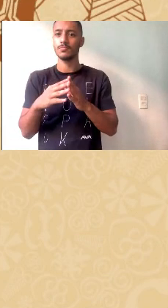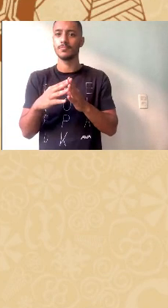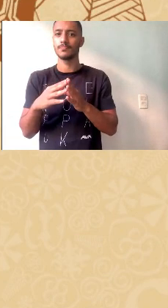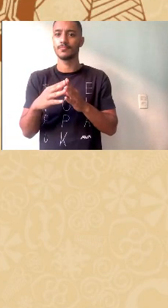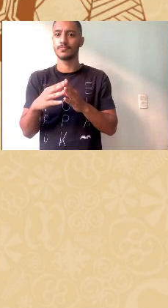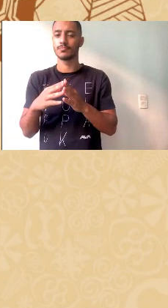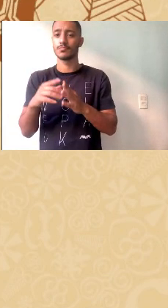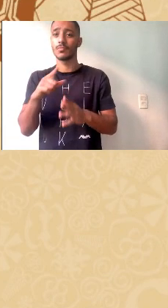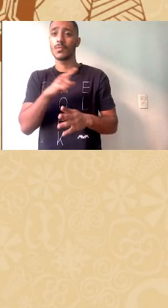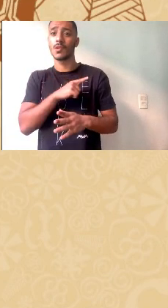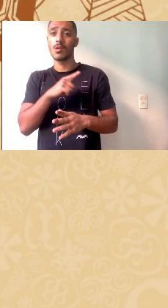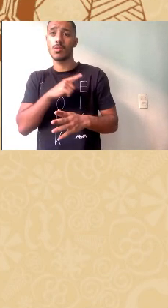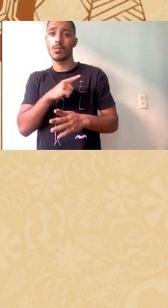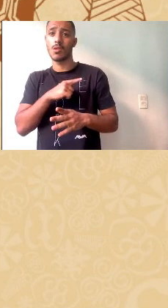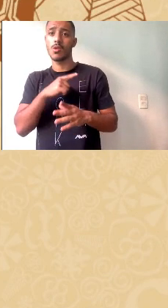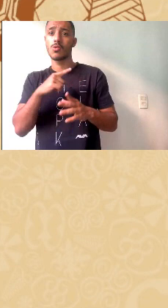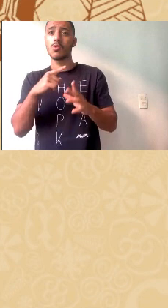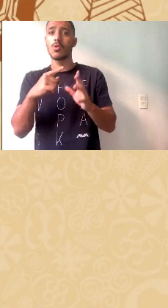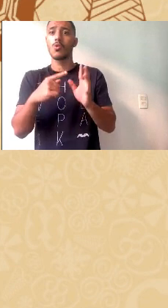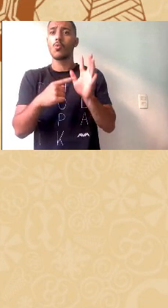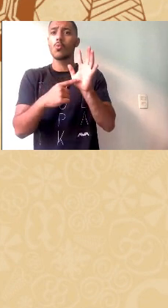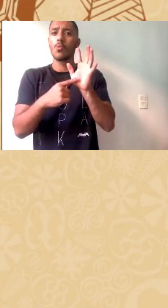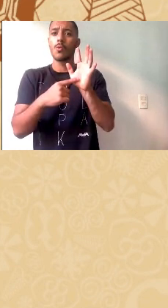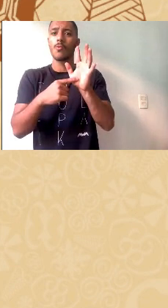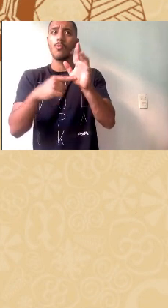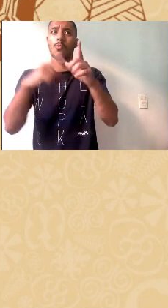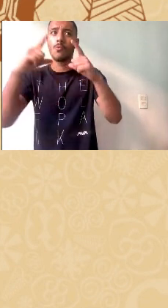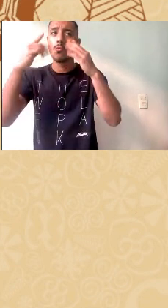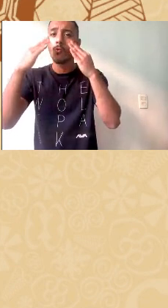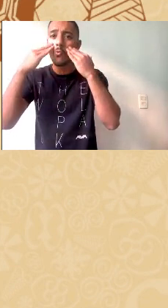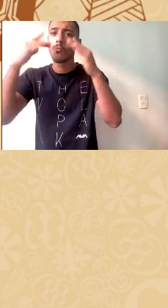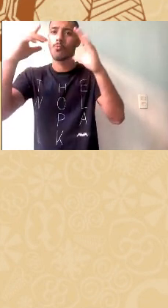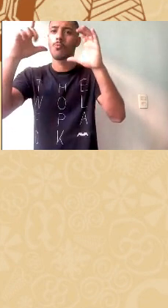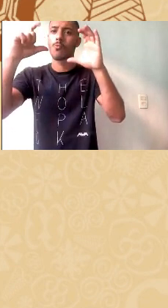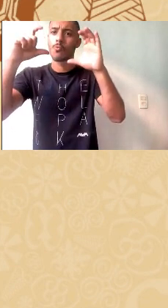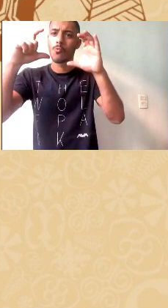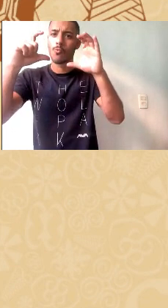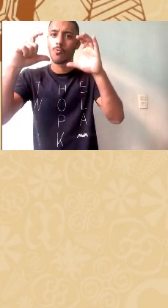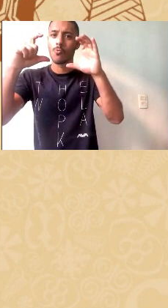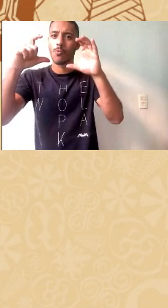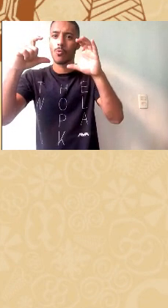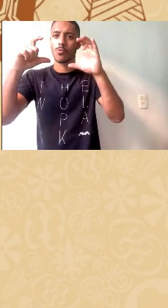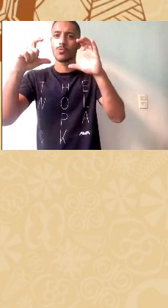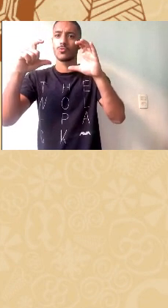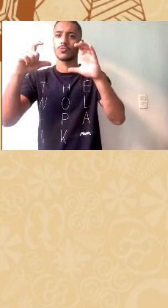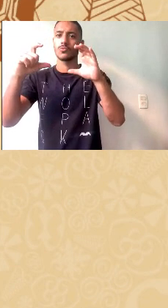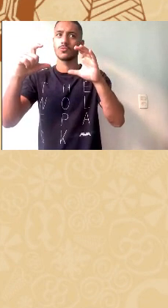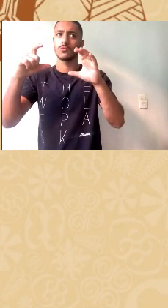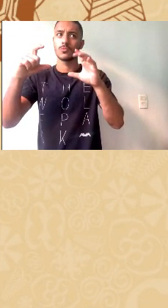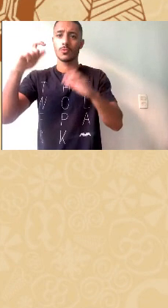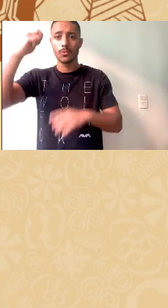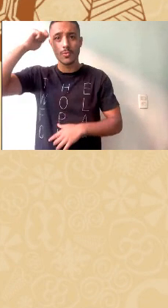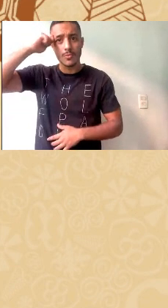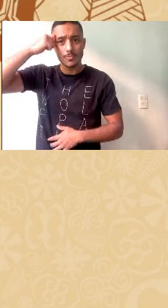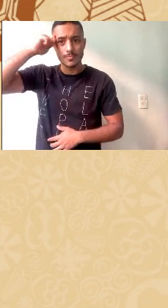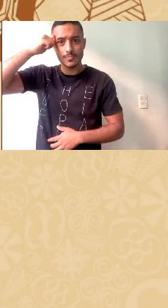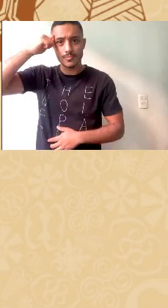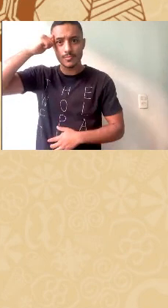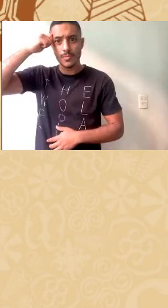tenho aqui uma foto da Frente Negra Brasileira, sobre a qual a gente vai falar daqui a pouquinho, de 1971, próximo.